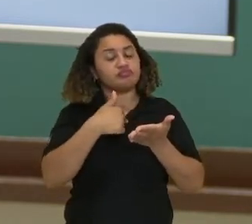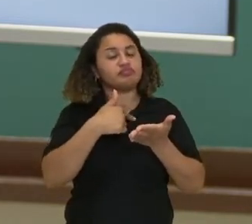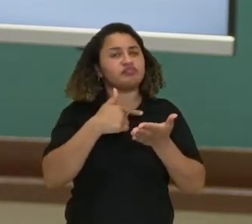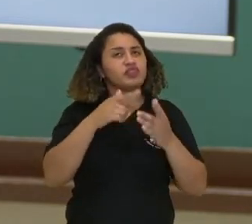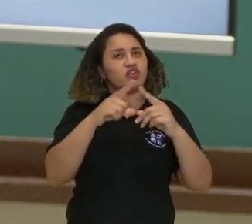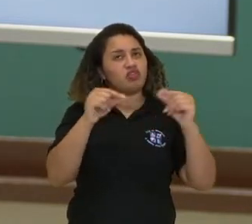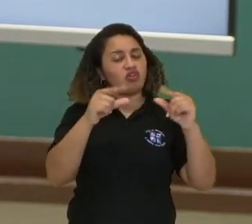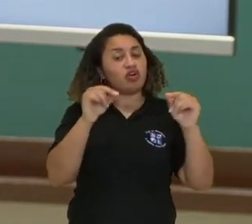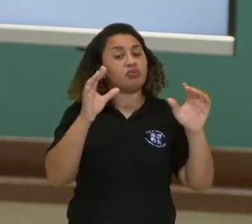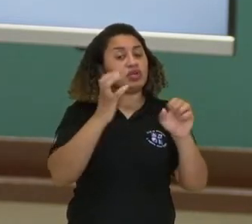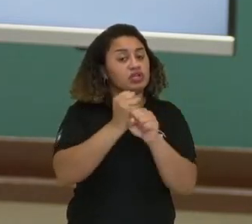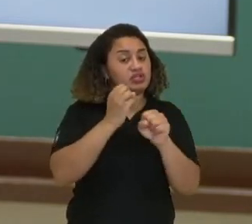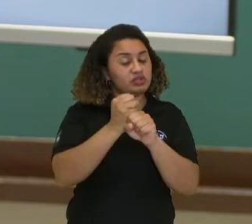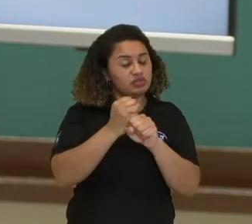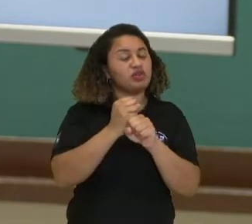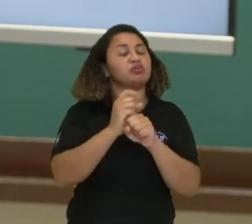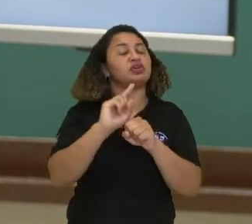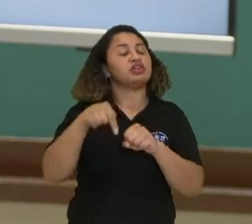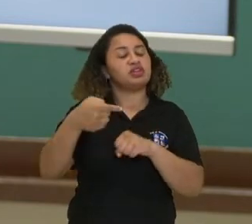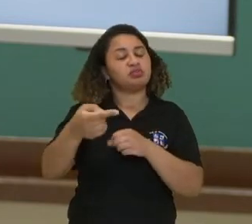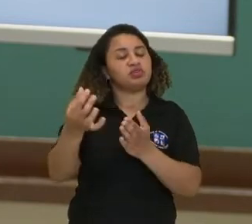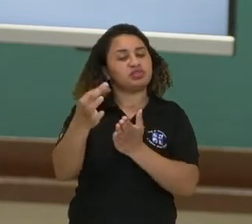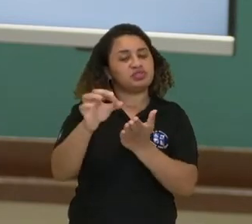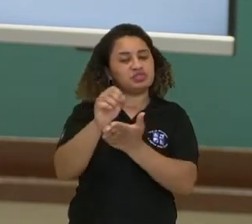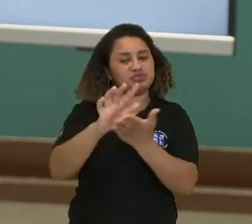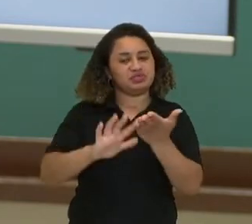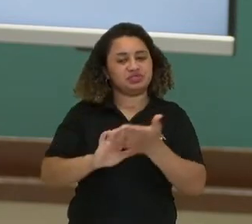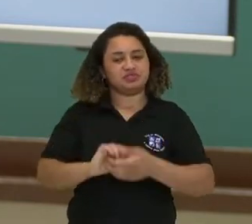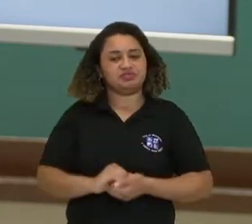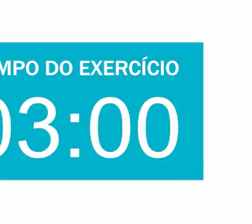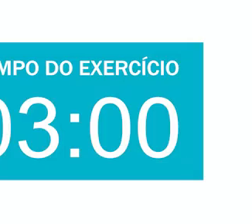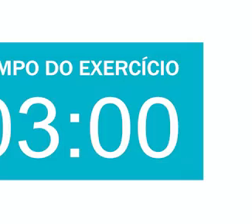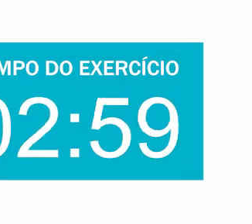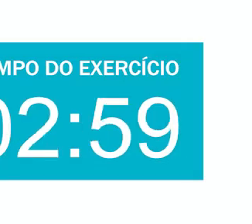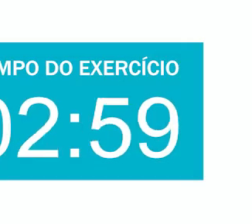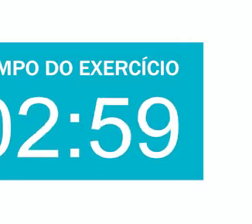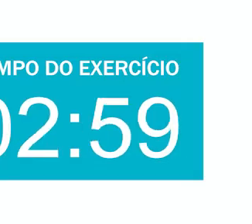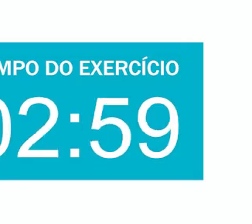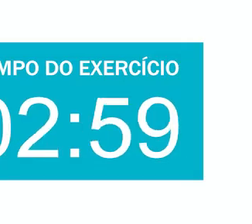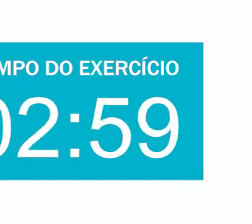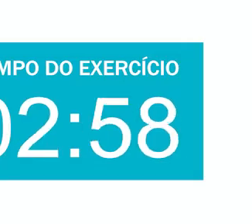a fórmula da soma, já já a gente volta com o resultado.